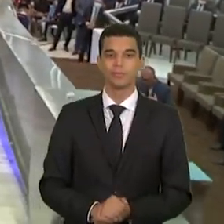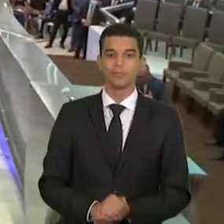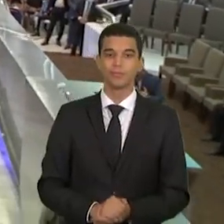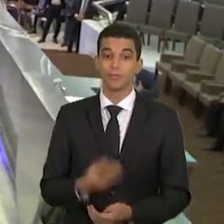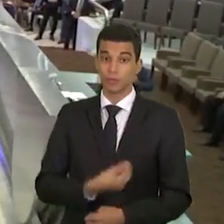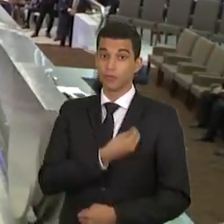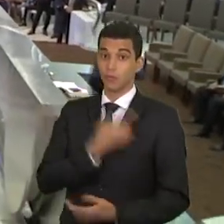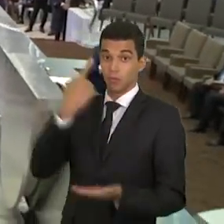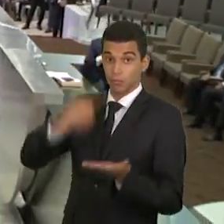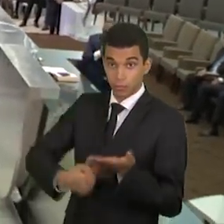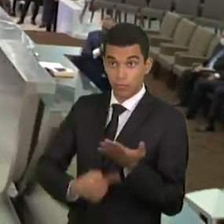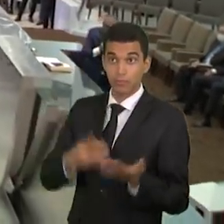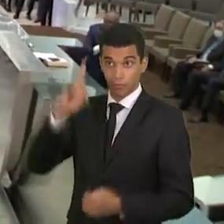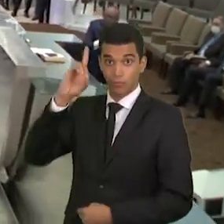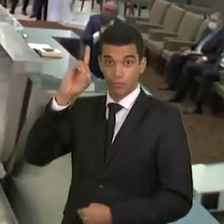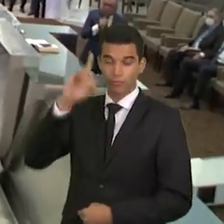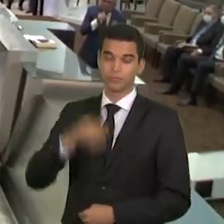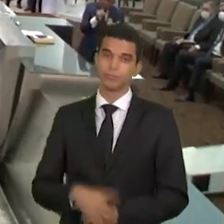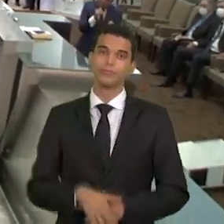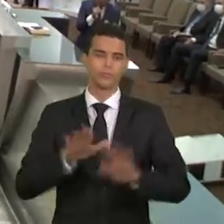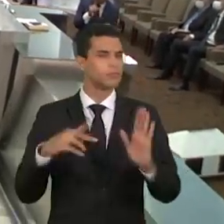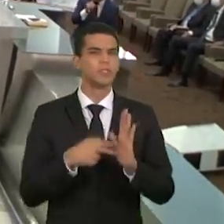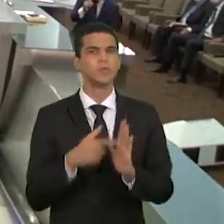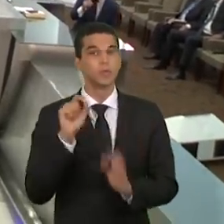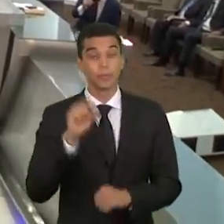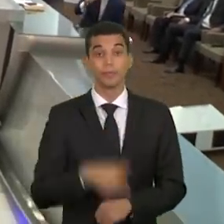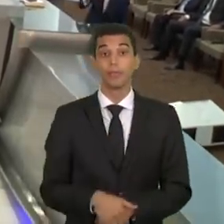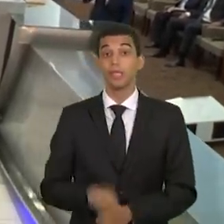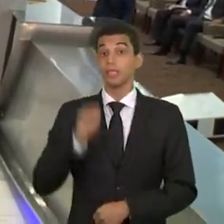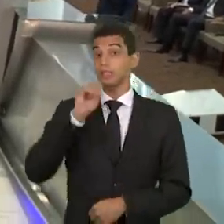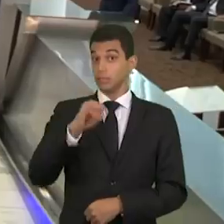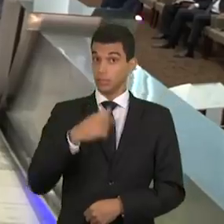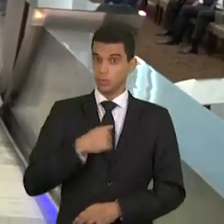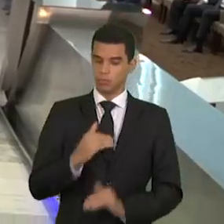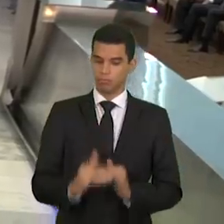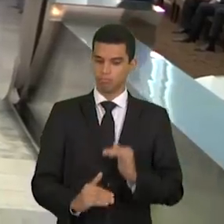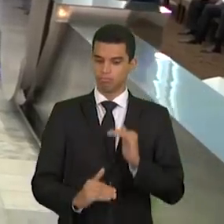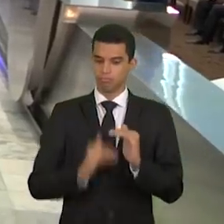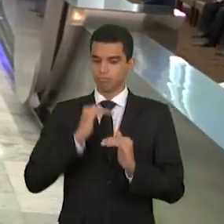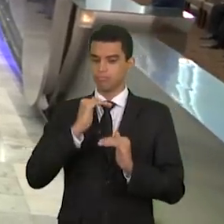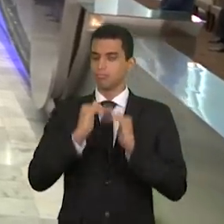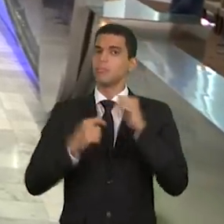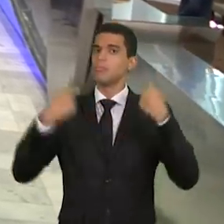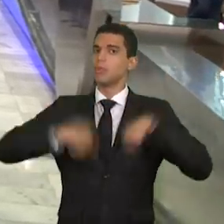Ora, se eu estou me aperfeiçoando, eu tenho que ter compromisso.